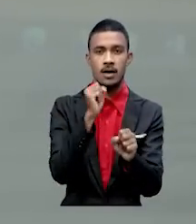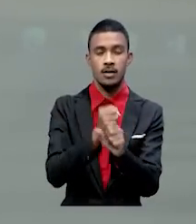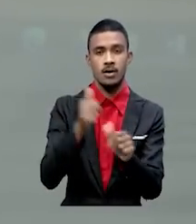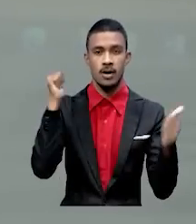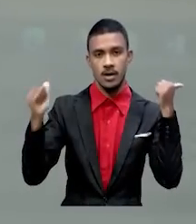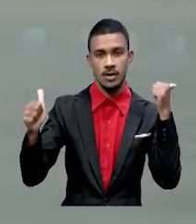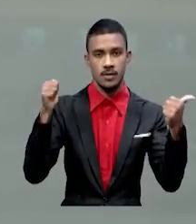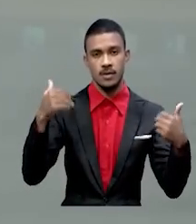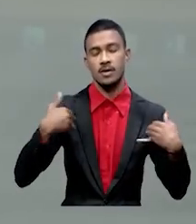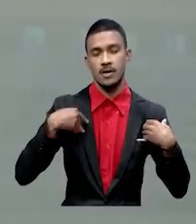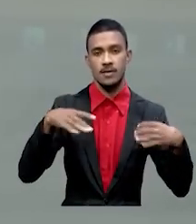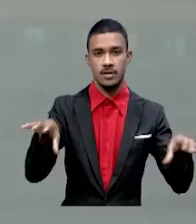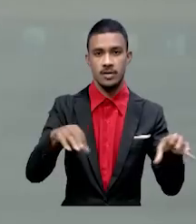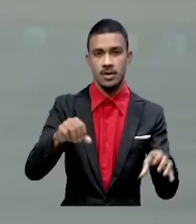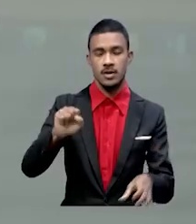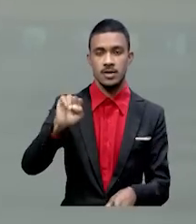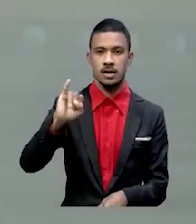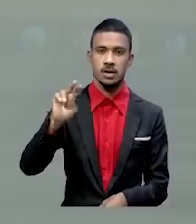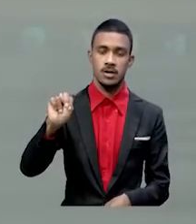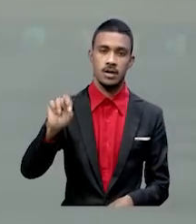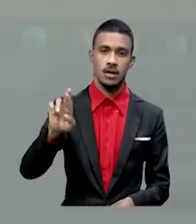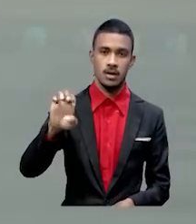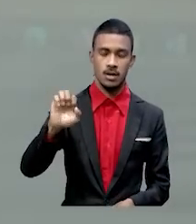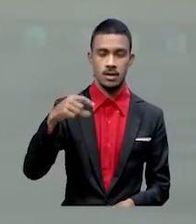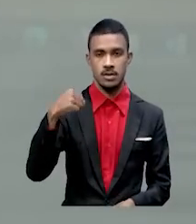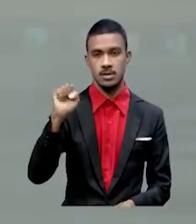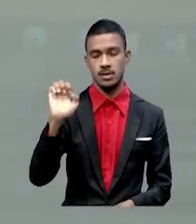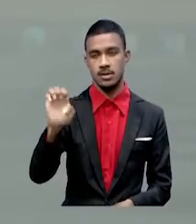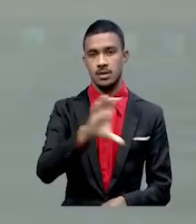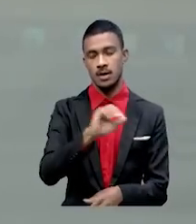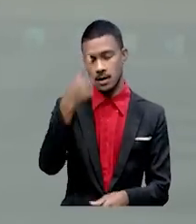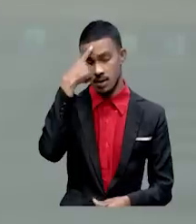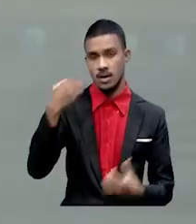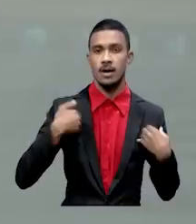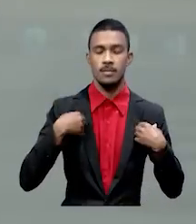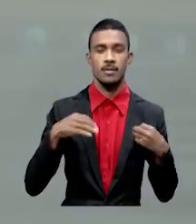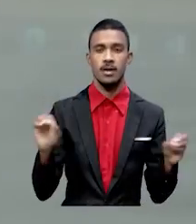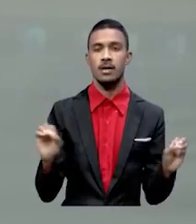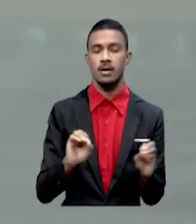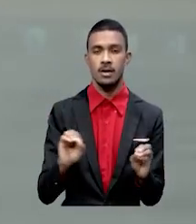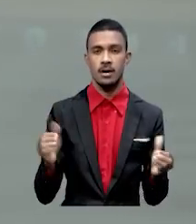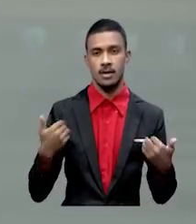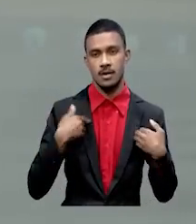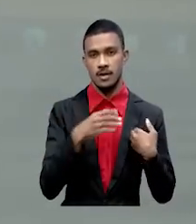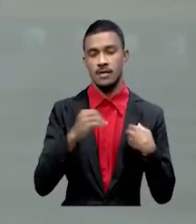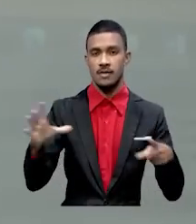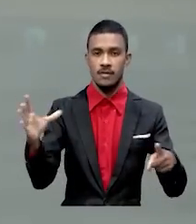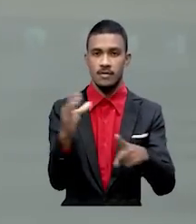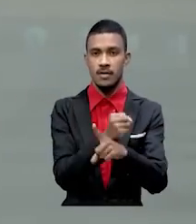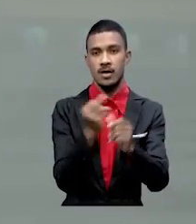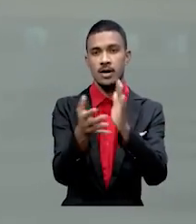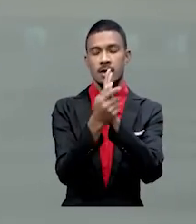no campo do Greater Sunrise. Porque, infelizmente, a enorme falta de capacidade